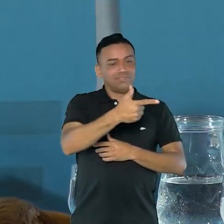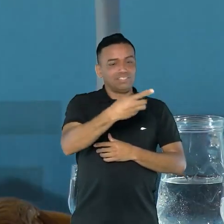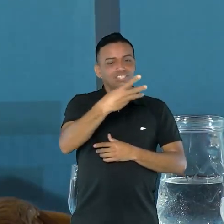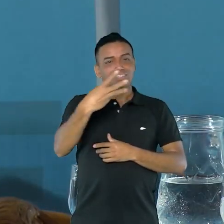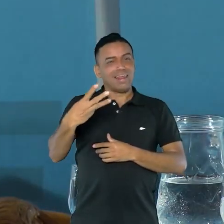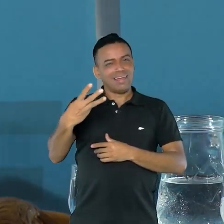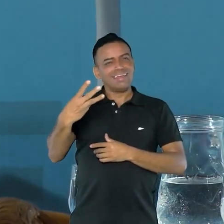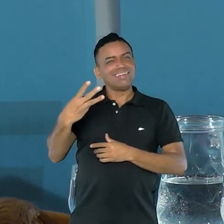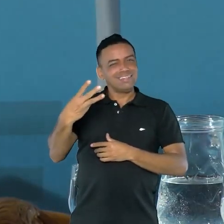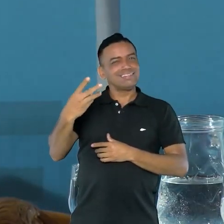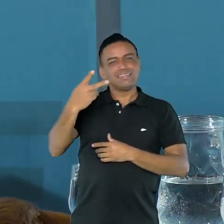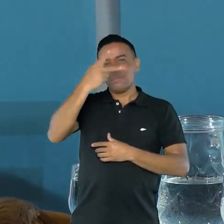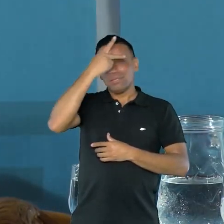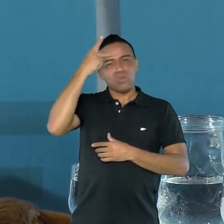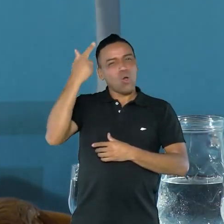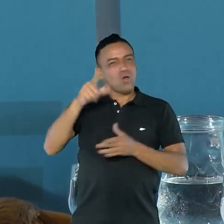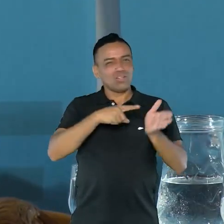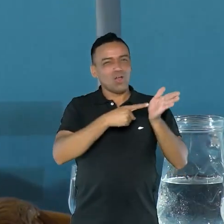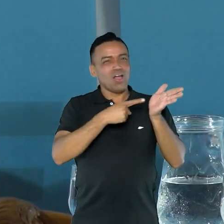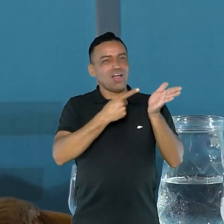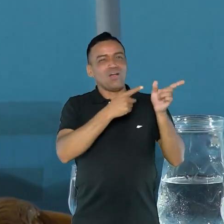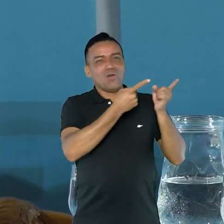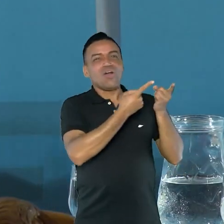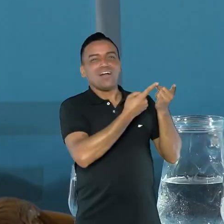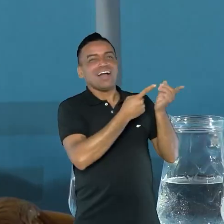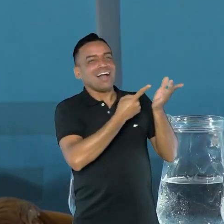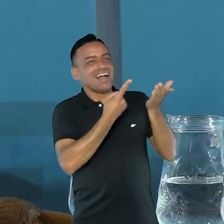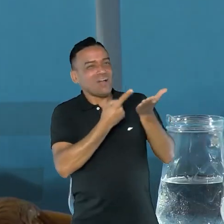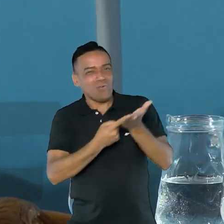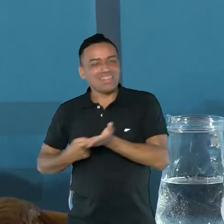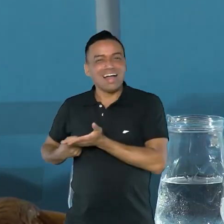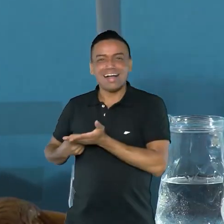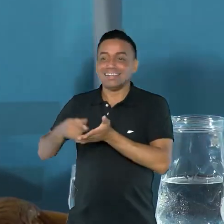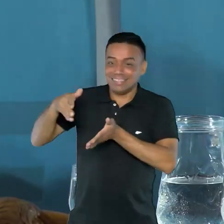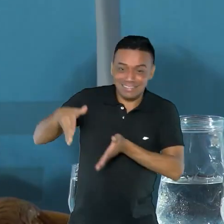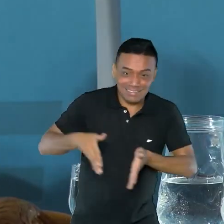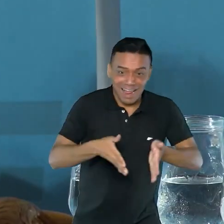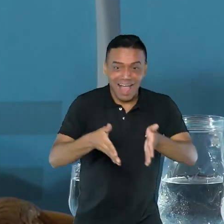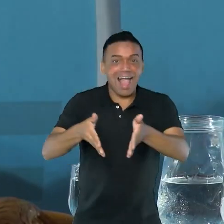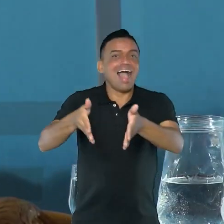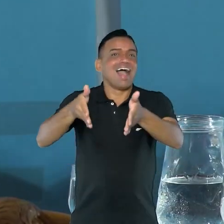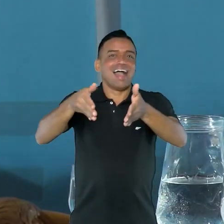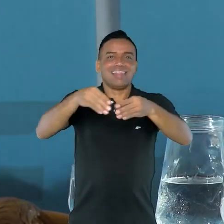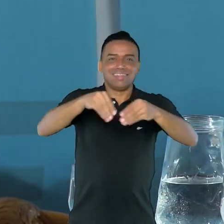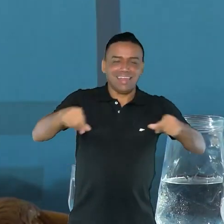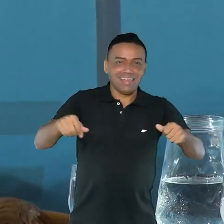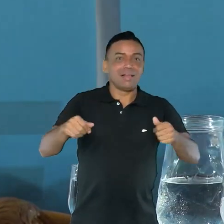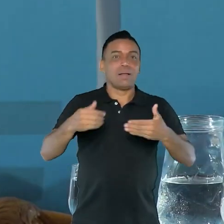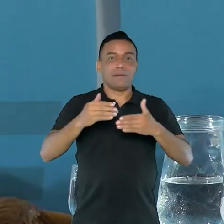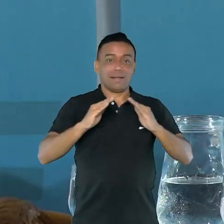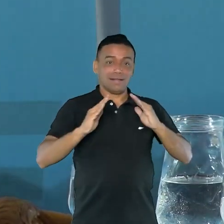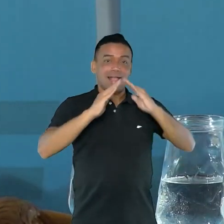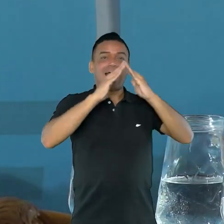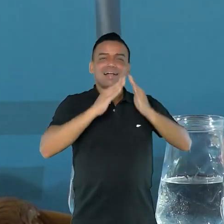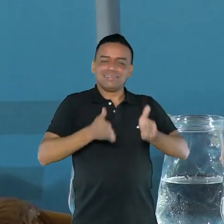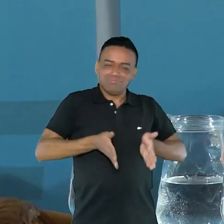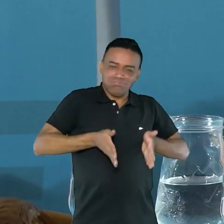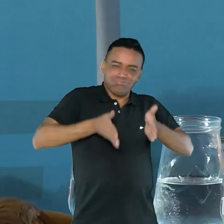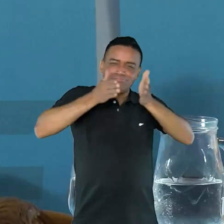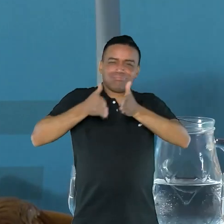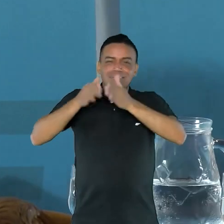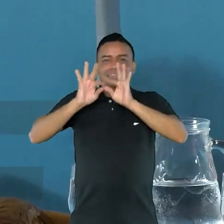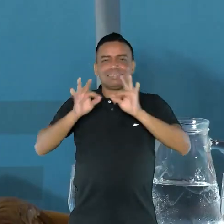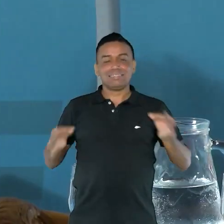Help Martins aqui. A gente vai conversar sobre Estrada de Terra, Parede de Adobe, né, pela editora IP